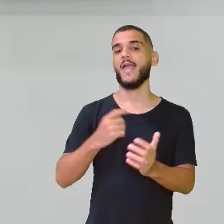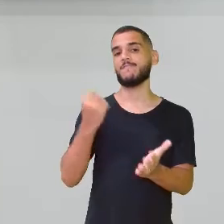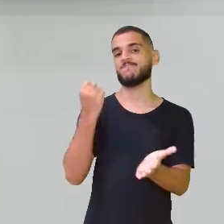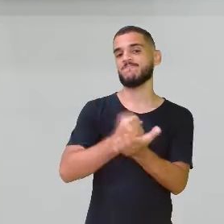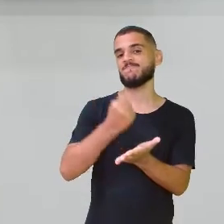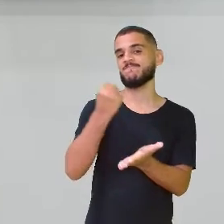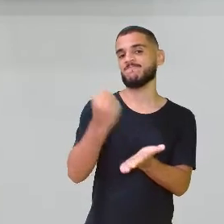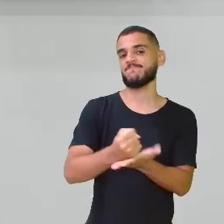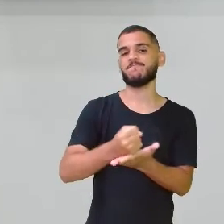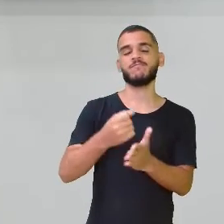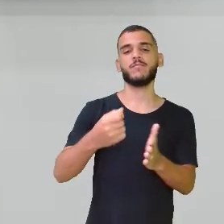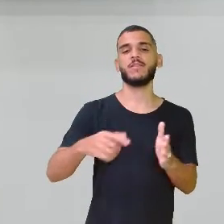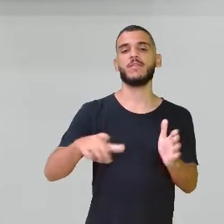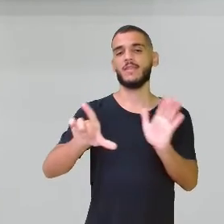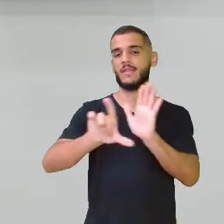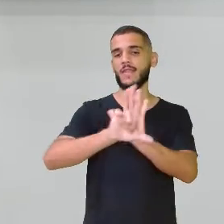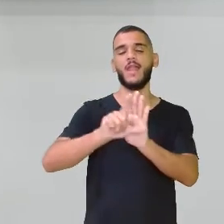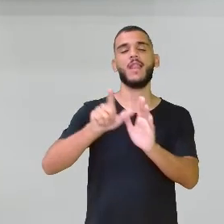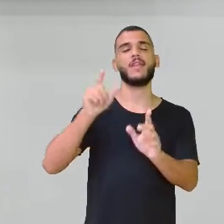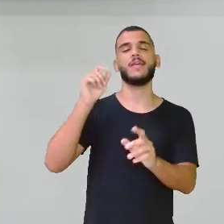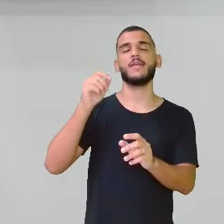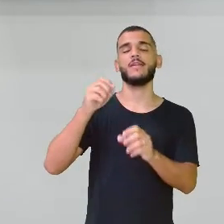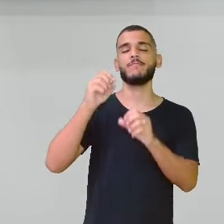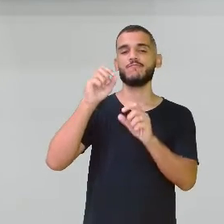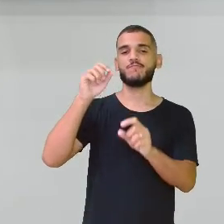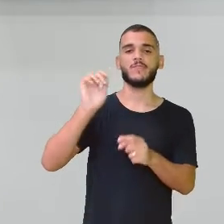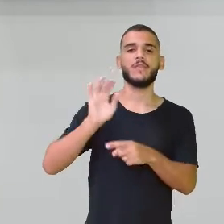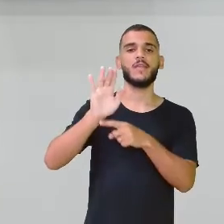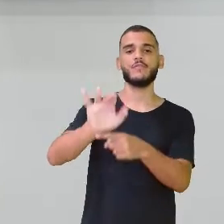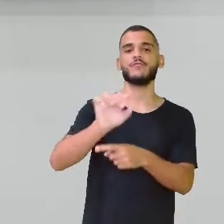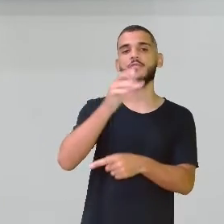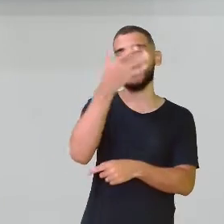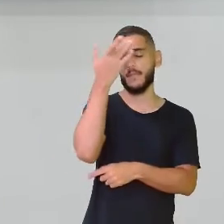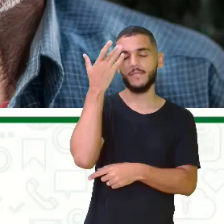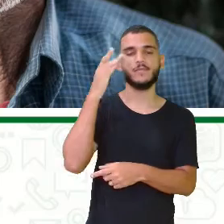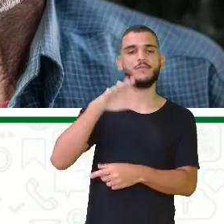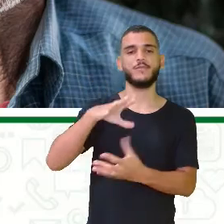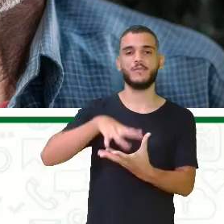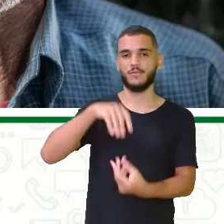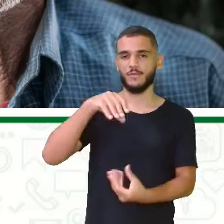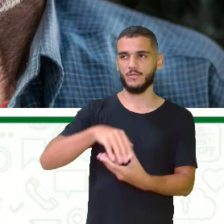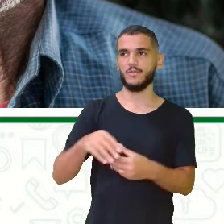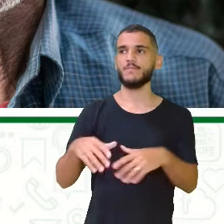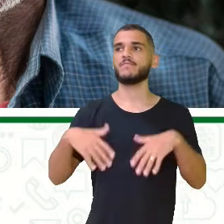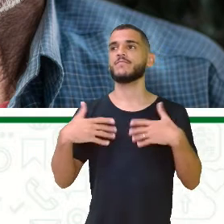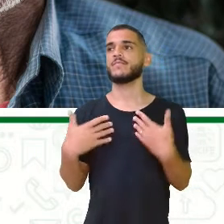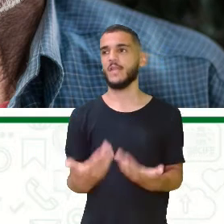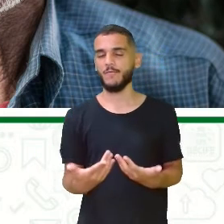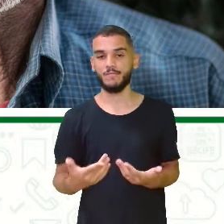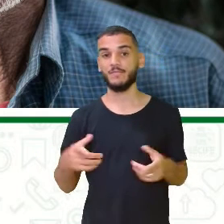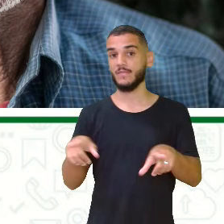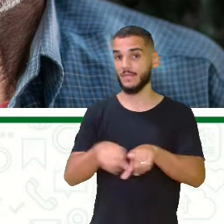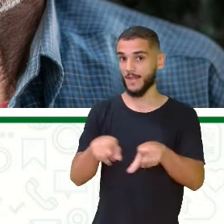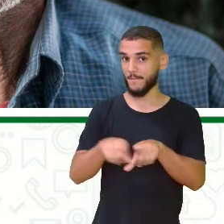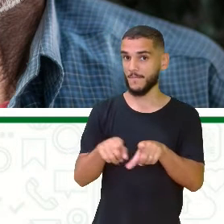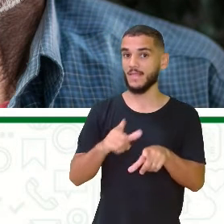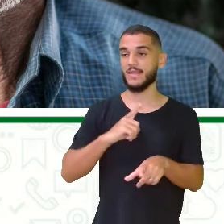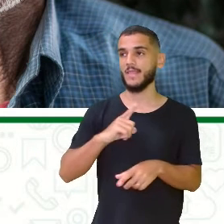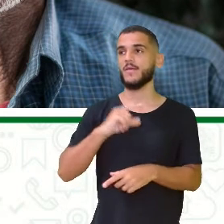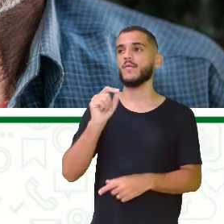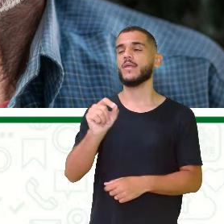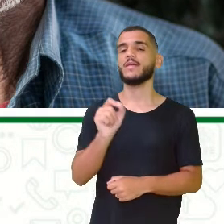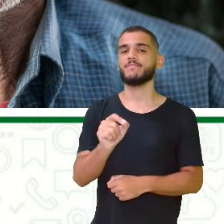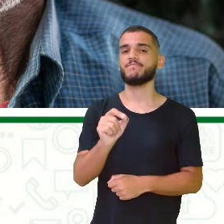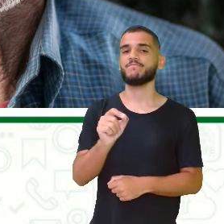desse Estatuto do Idoso. Tá certo? Vamos lá. Ainda falando sobre o Estatuto, a gente vê